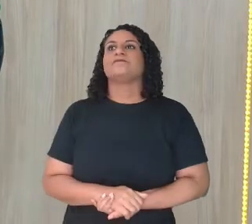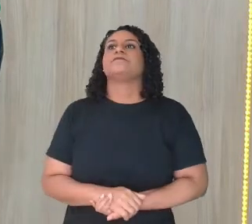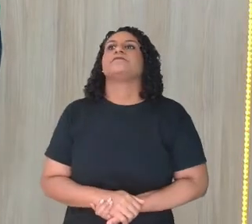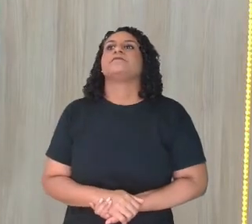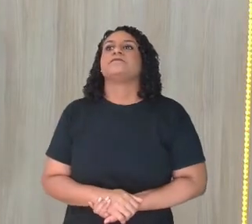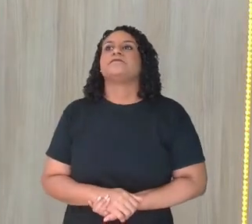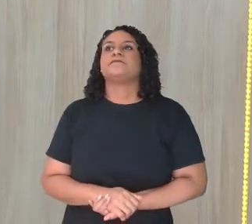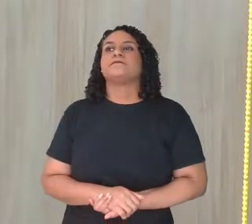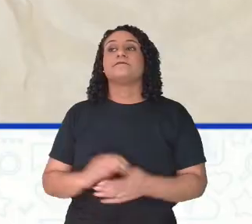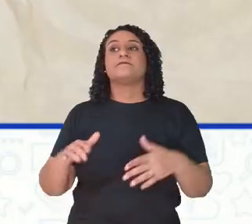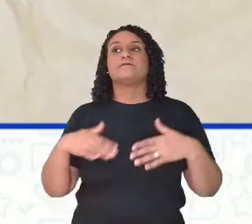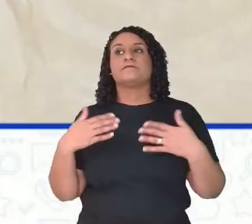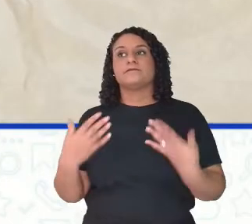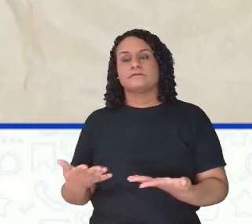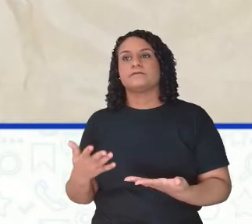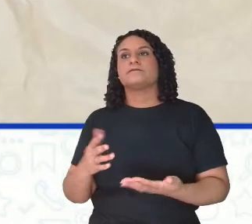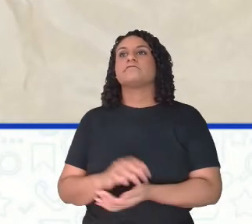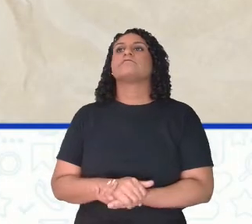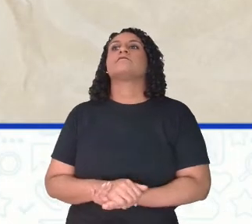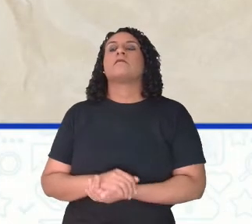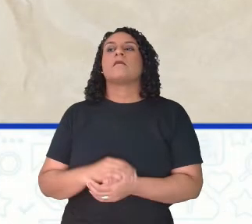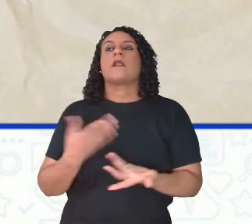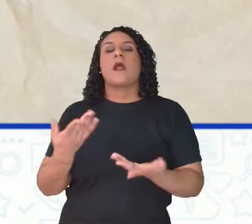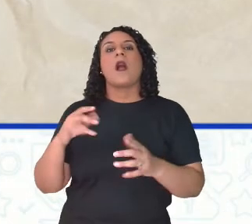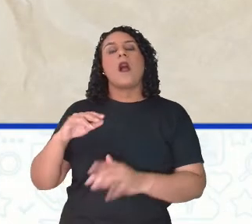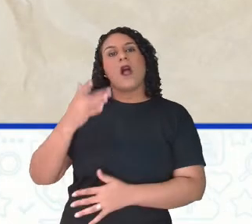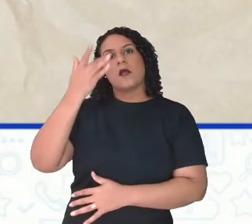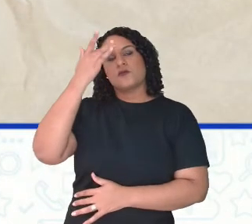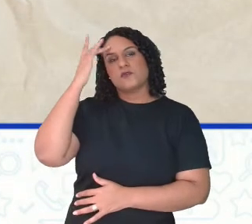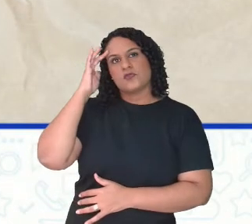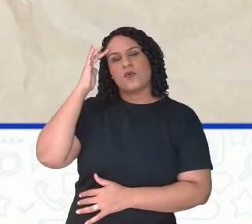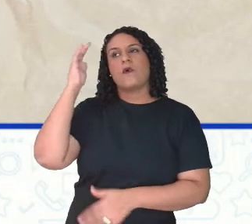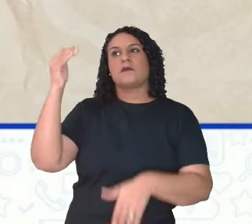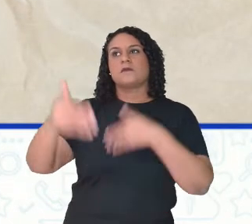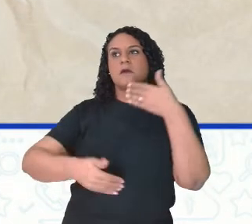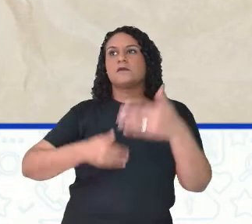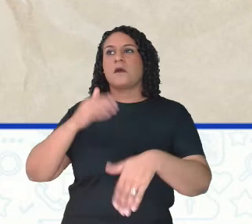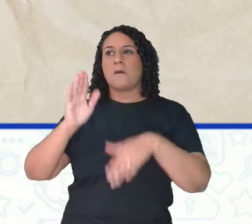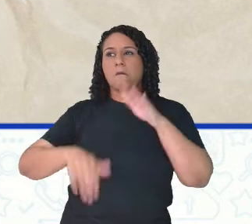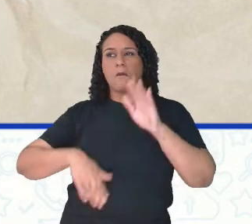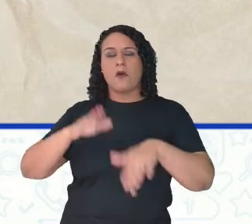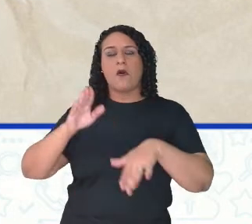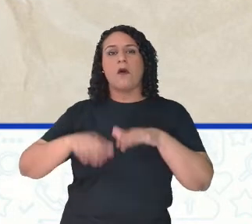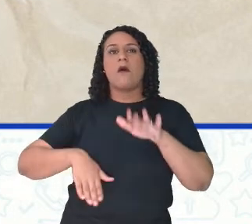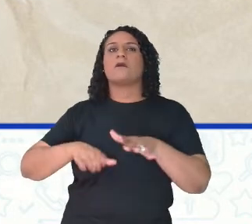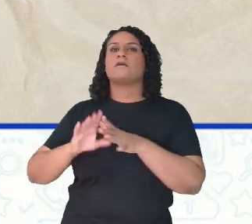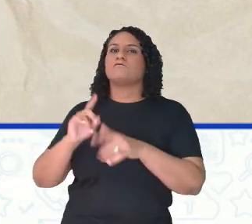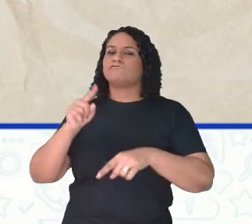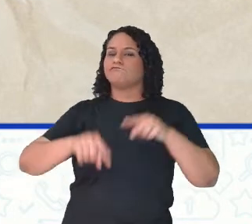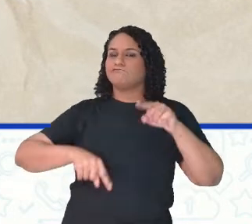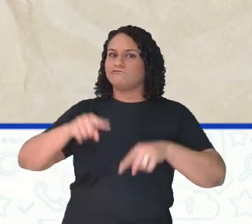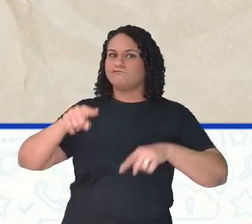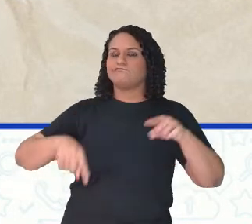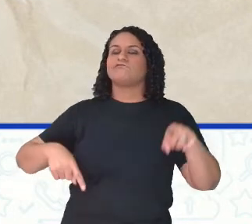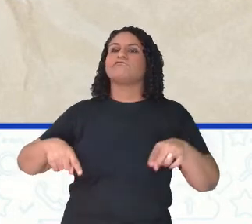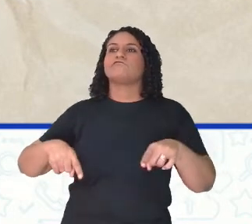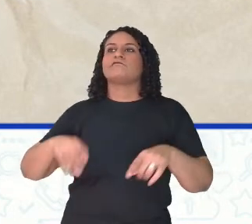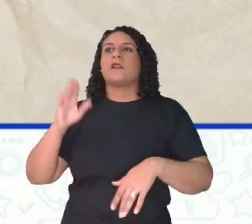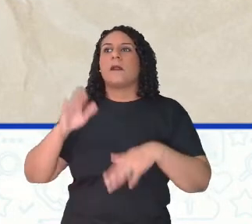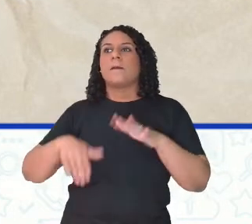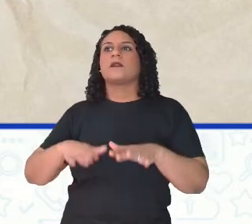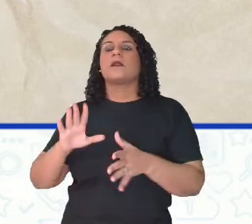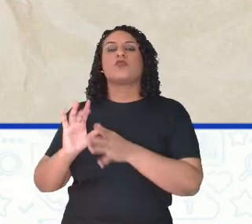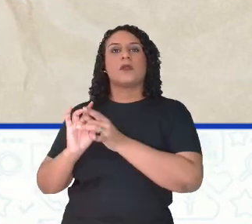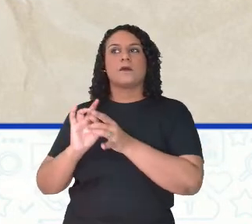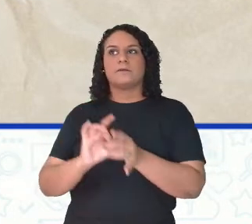lá, a disposição dos participantes no ambiente pode variar de acordo com a situação. A linguagem utilizada geralmente é